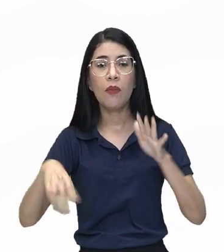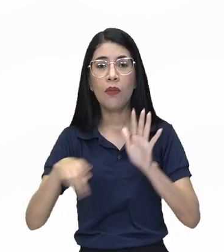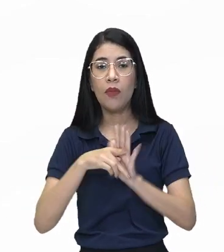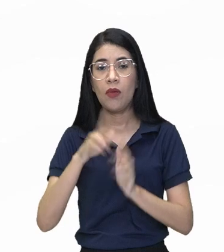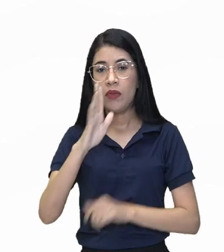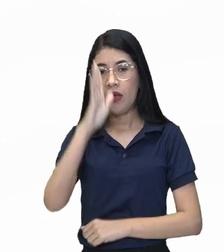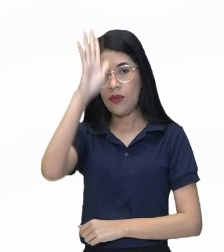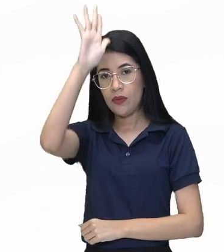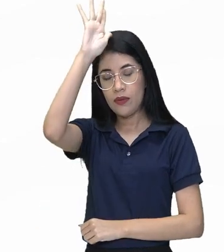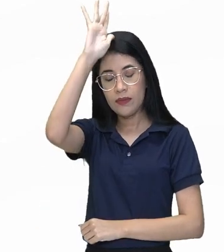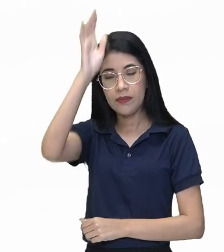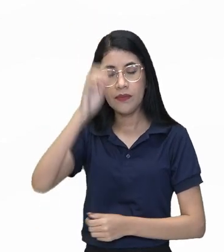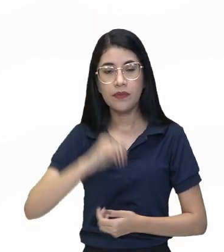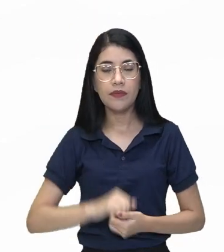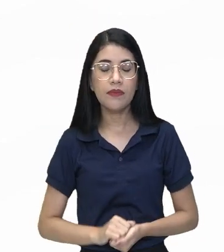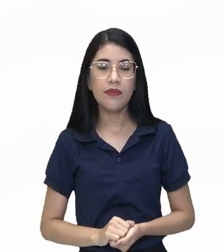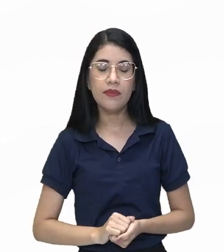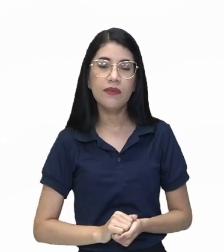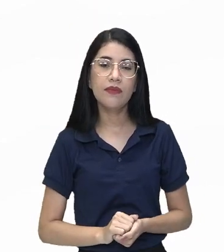romano,